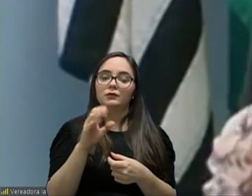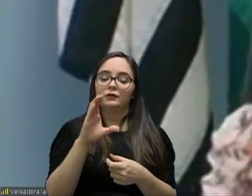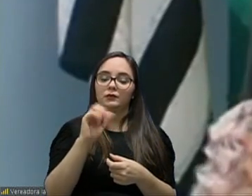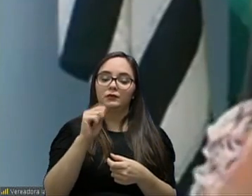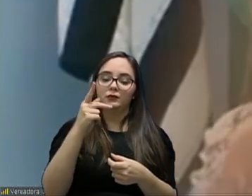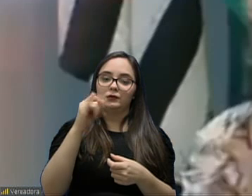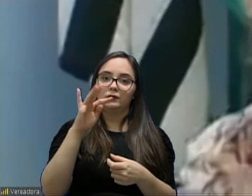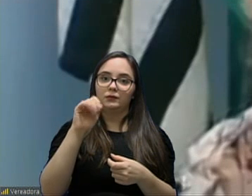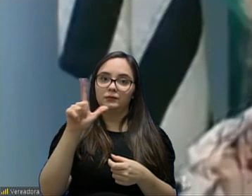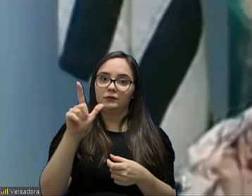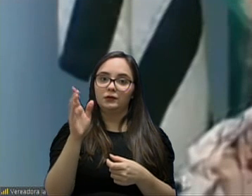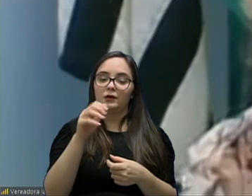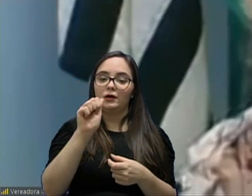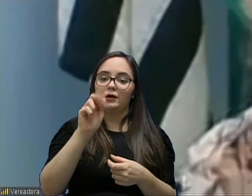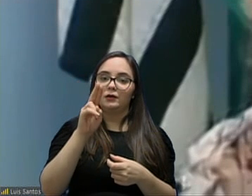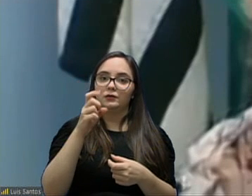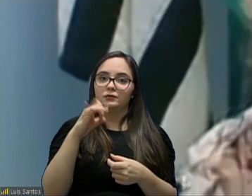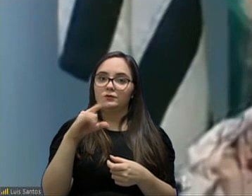entrar